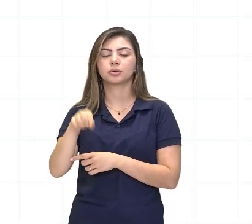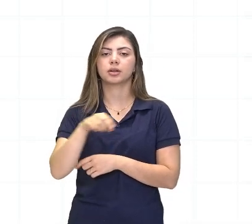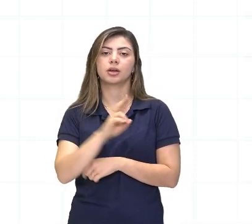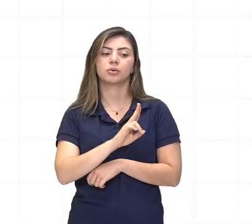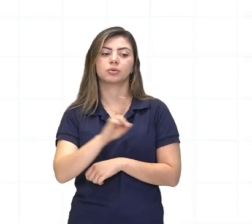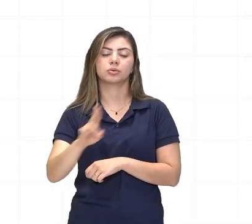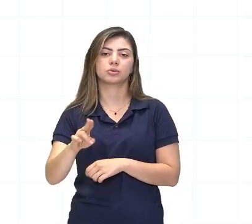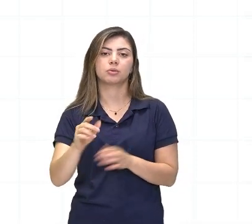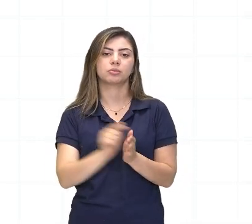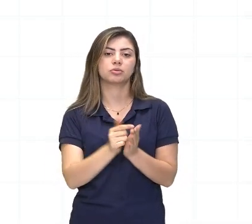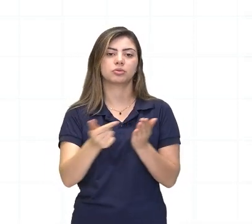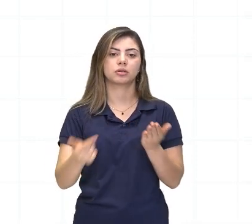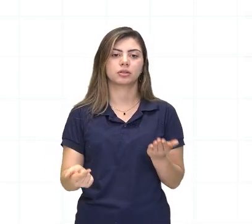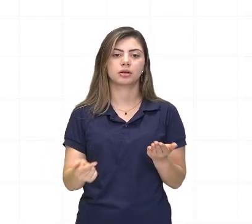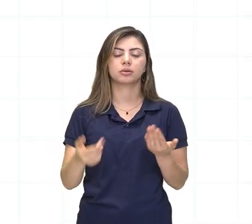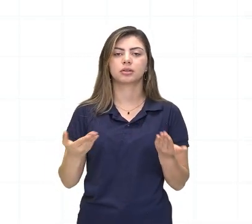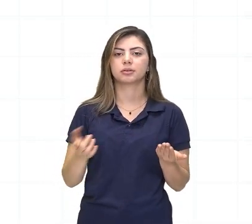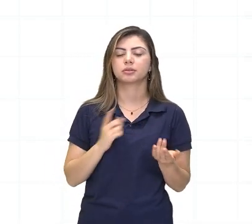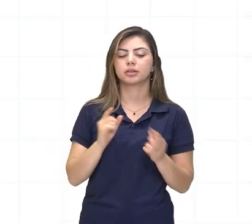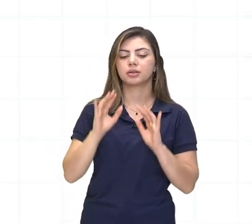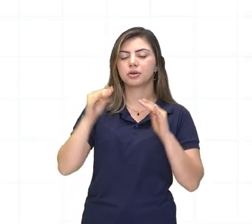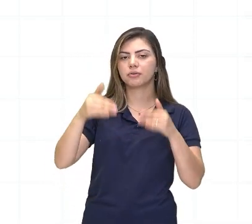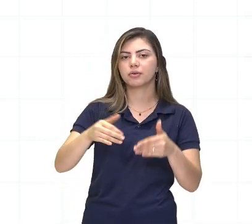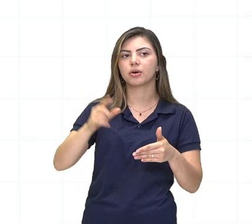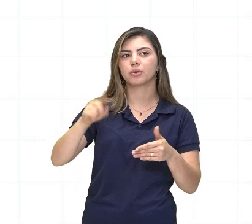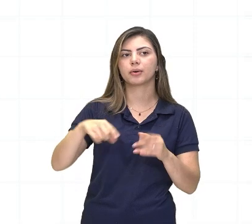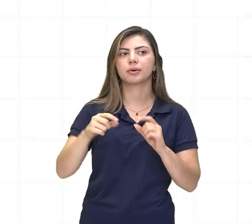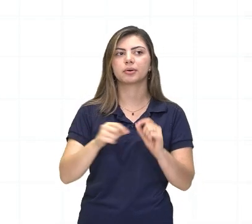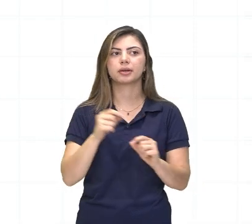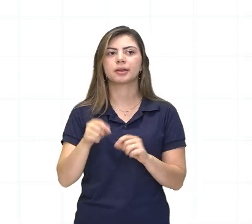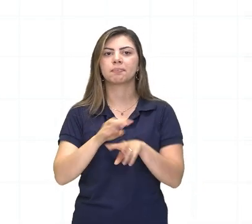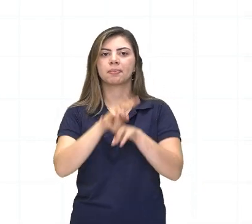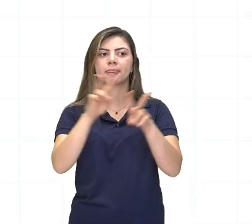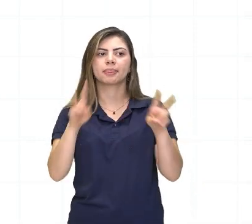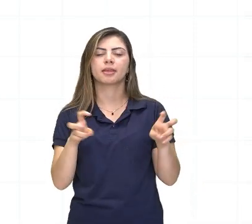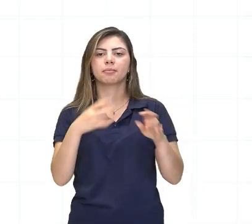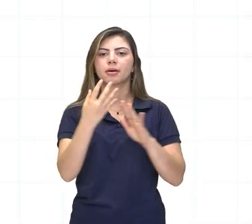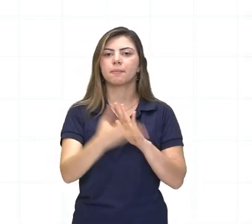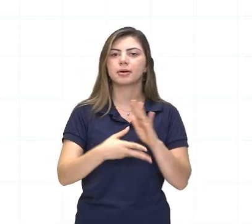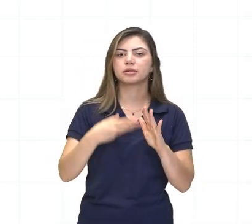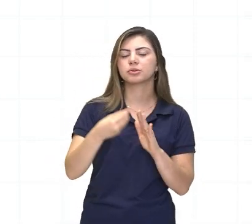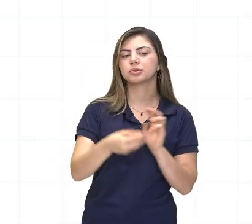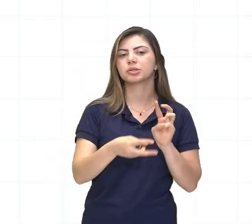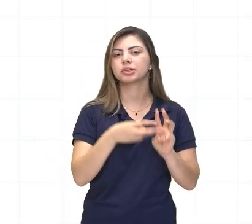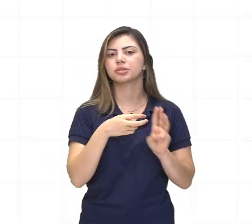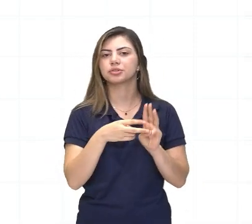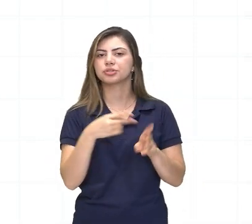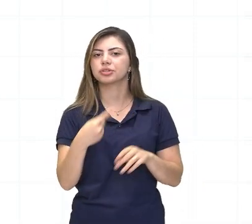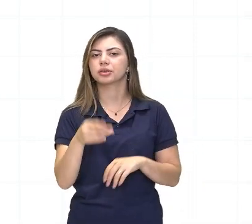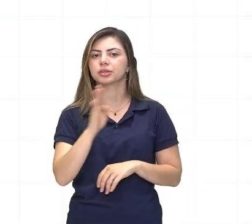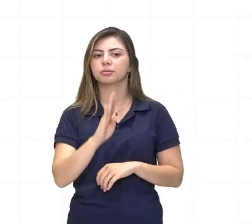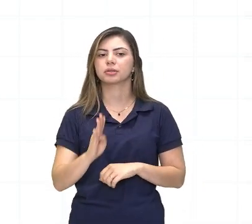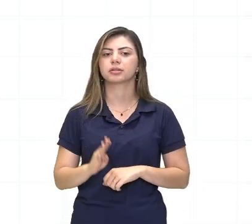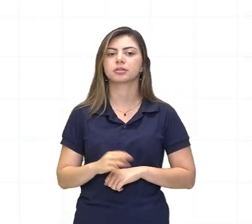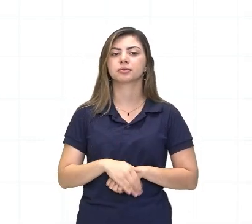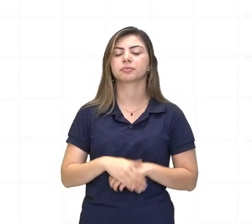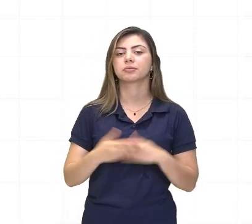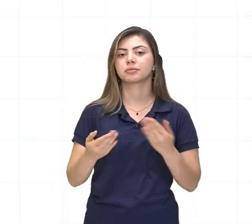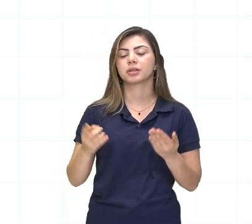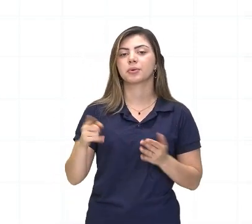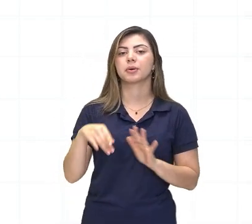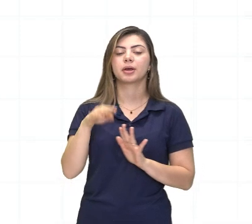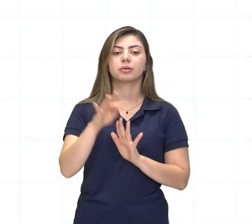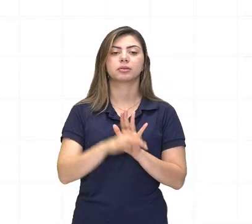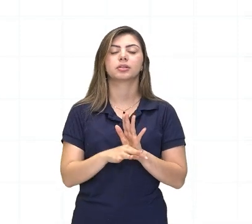causas amazônicas, indígenas, brasileiras também, no geral. Então a gente tem esse pequeno texto que já faz